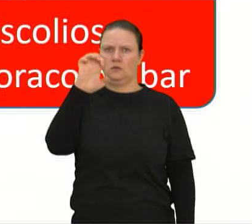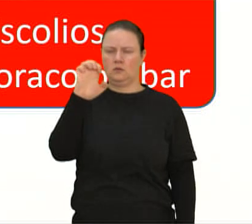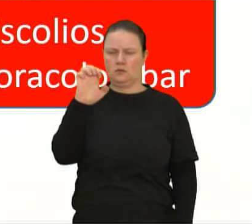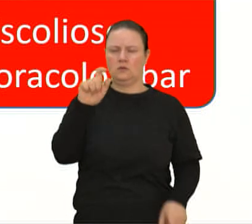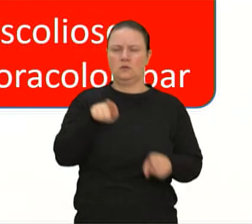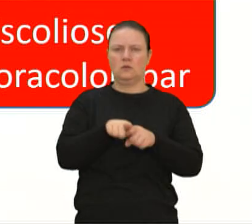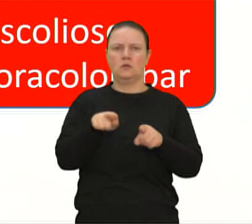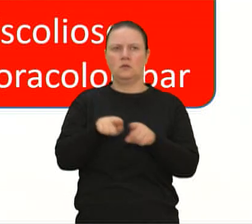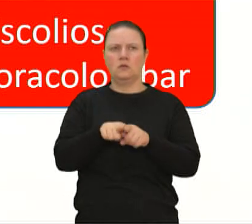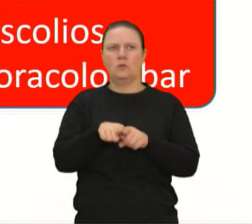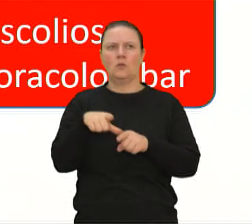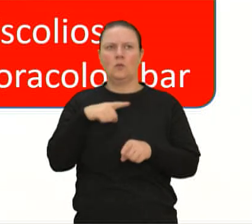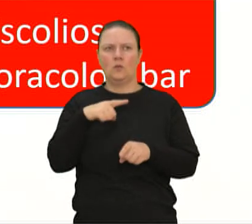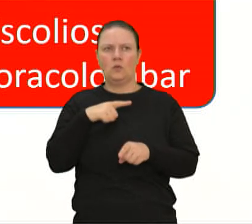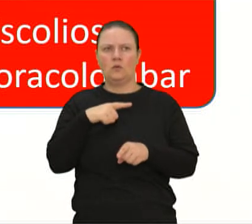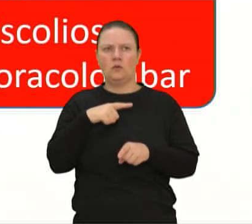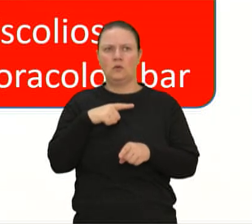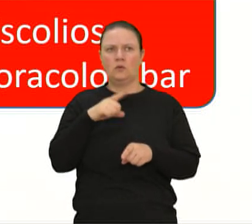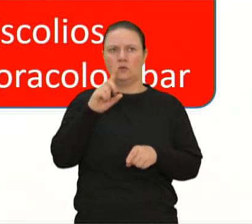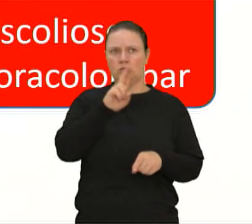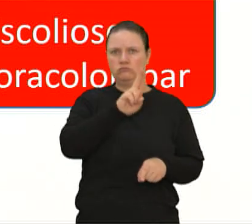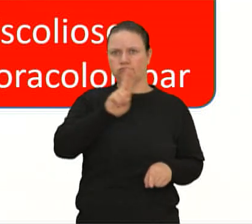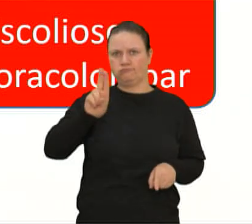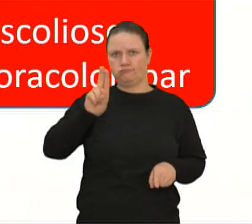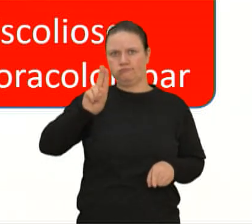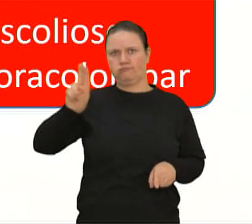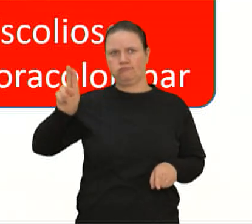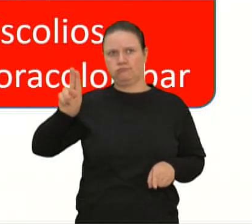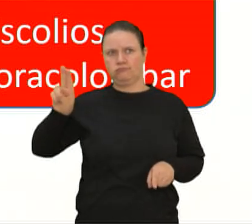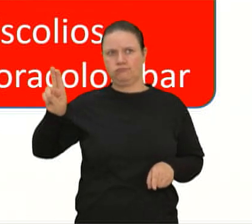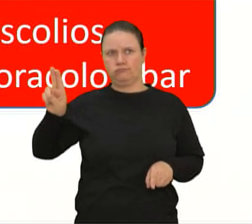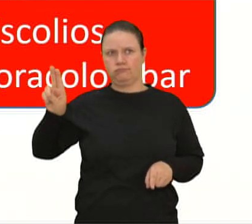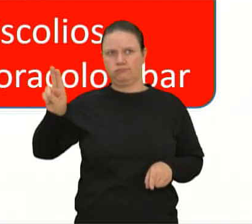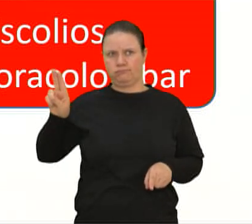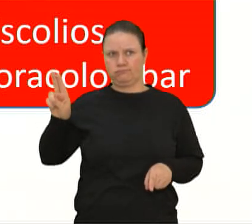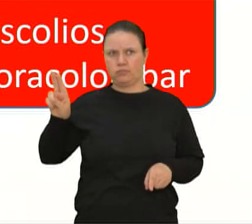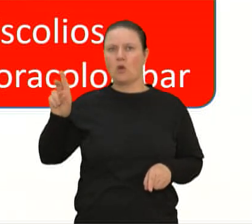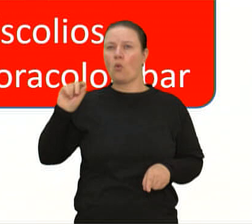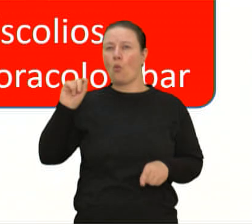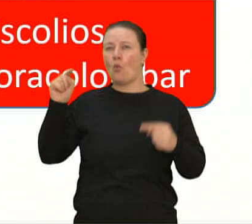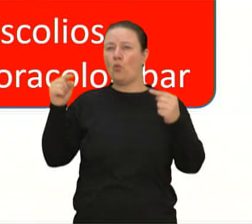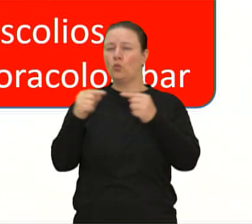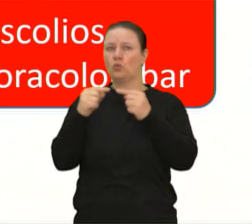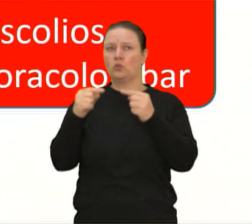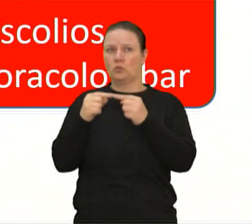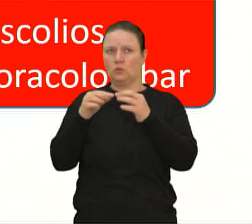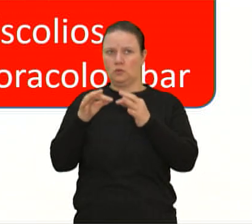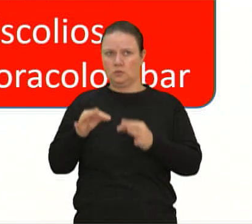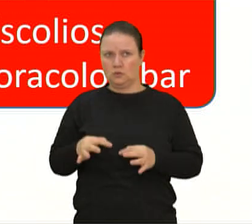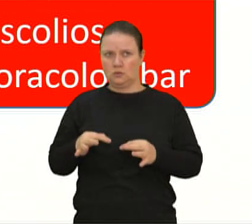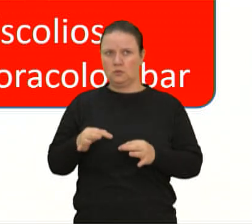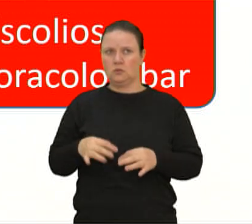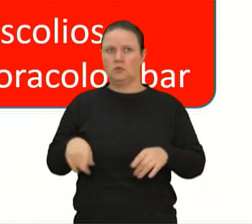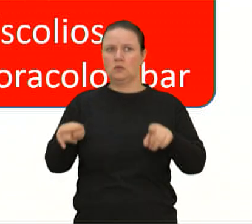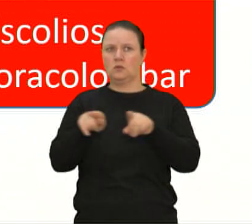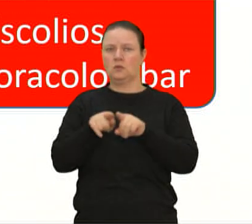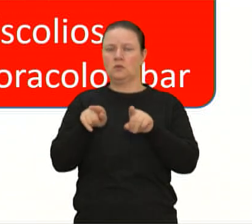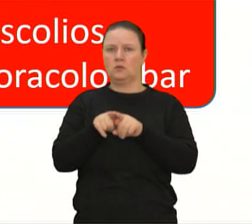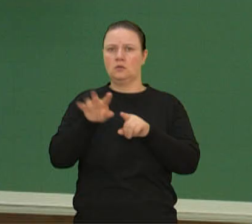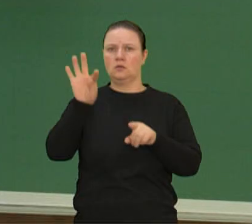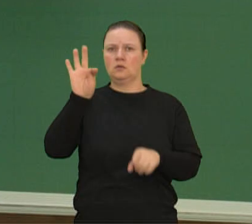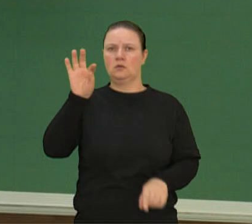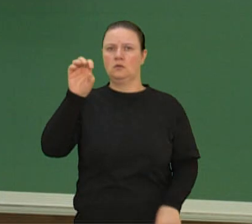escoliose torácica, escoliose lombar, escoliose combinada torácica e lombar e